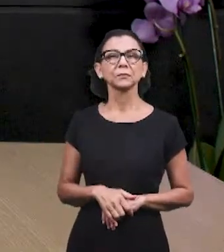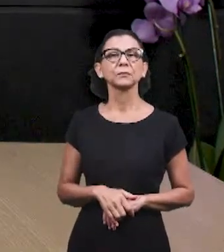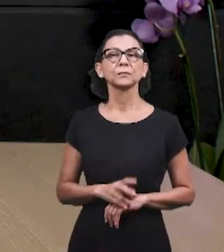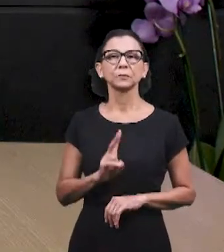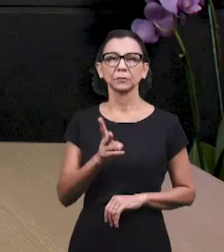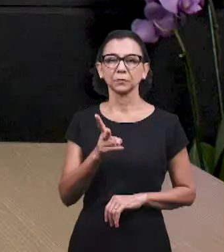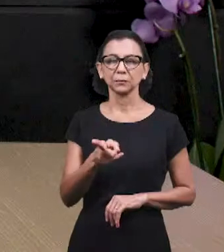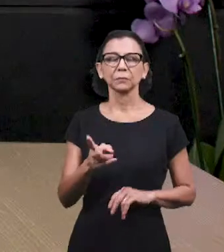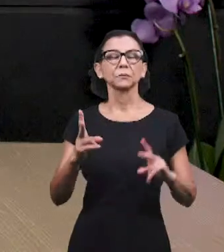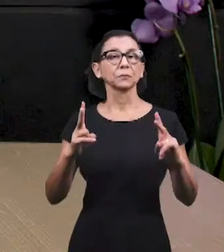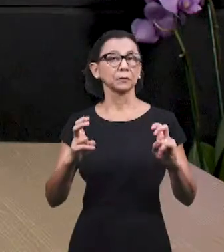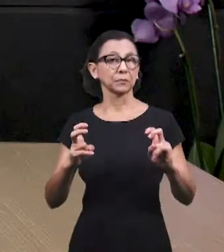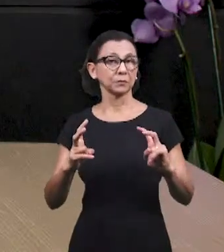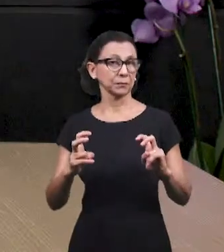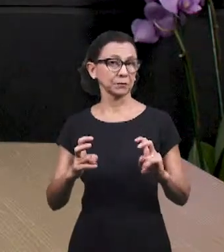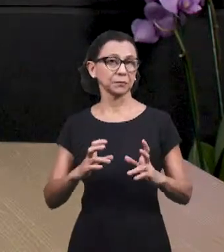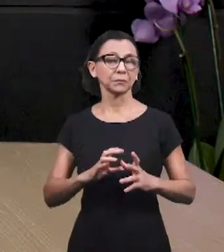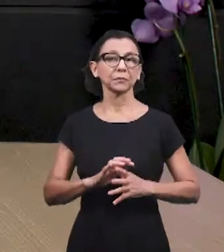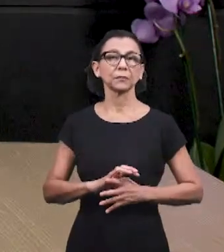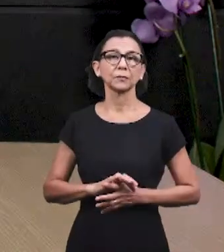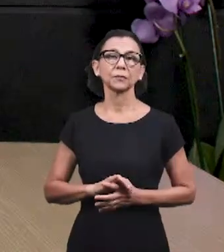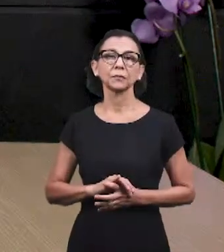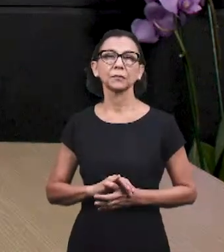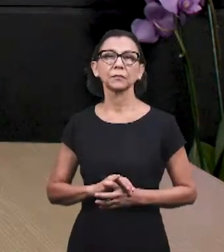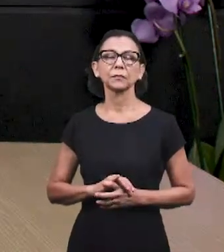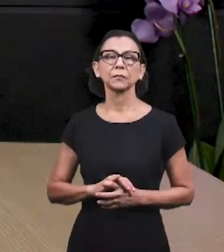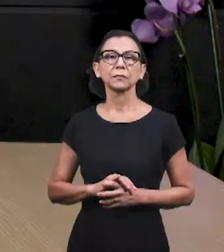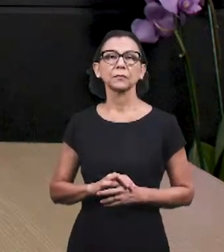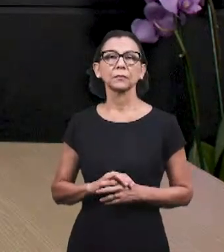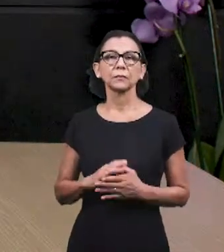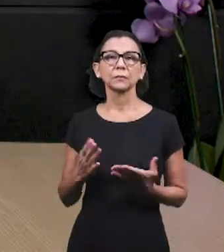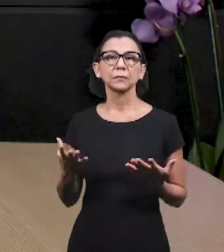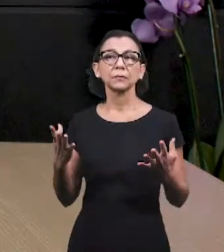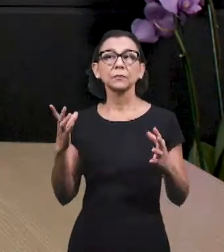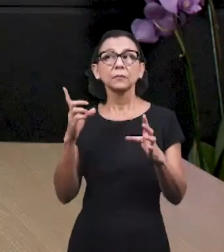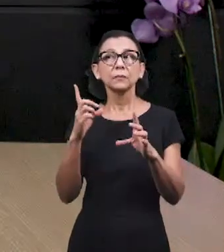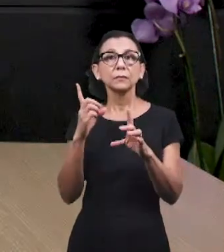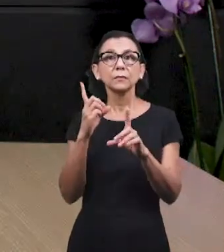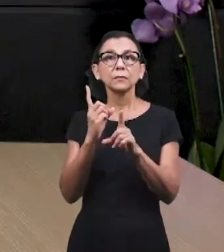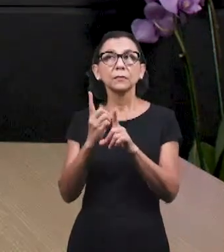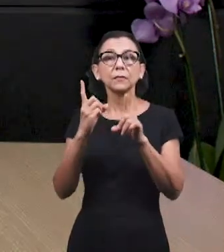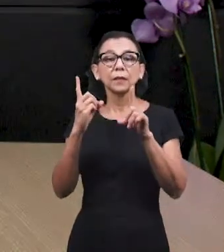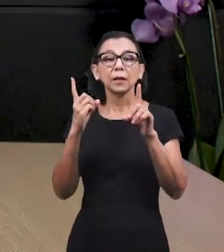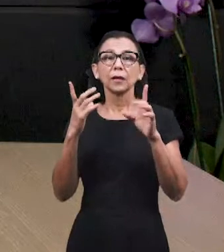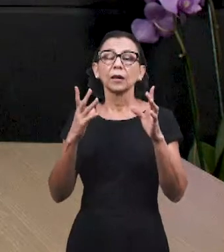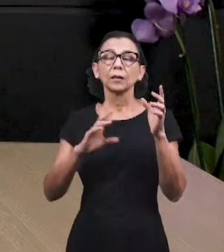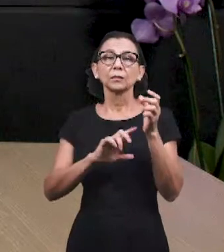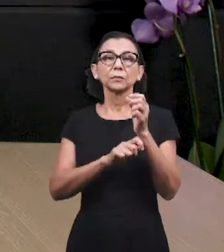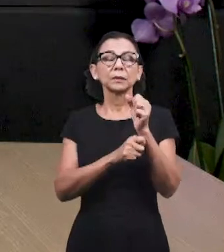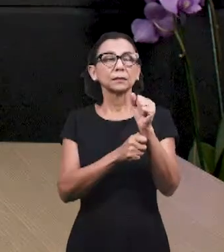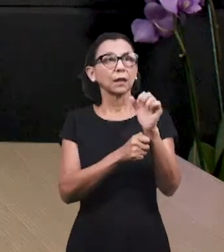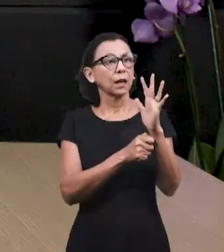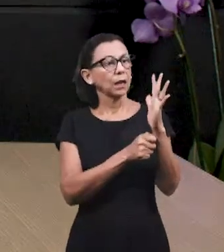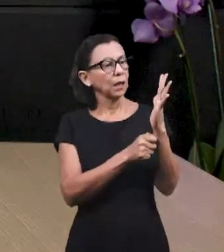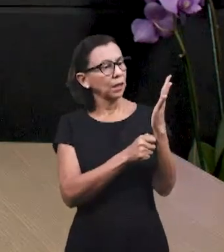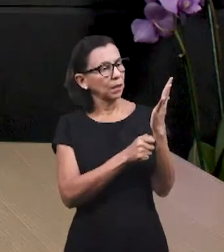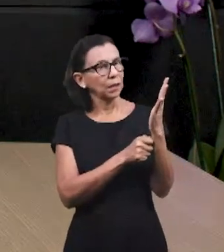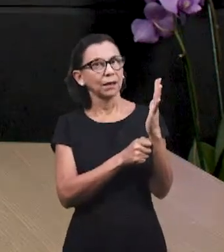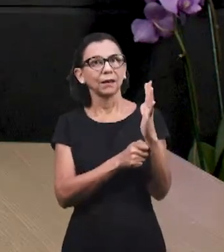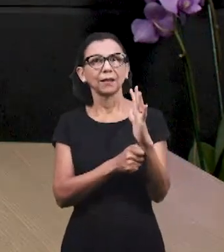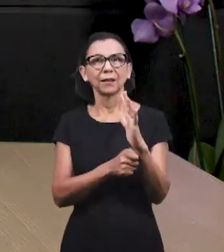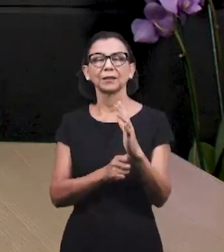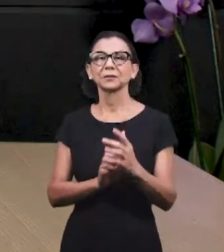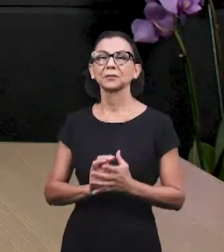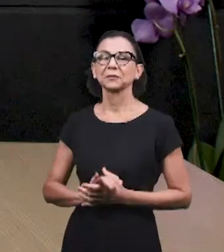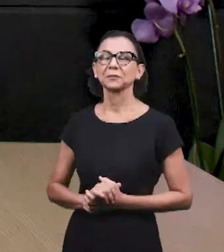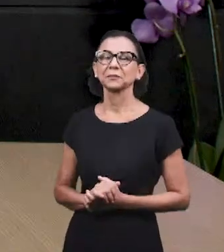um tema, de um assunto, que é a descoberta, ou seja, descobrindo os mistérios da vontade de Deus. Então nós